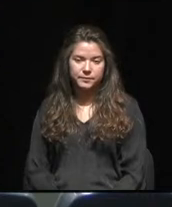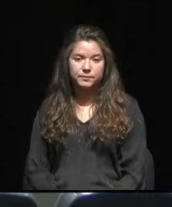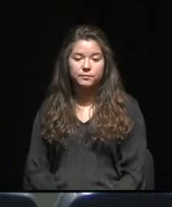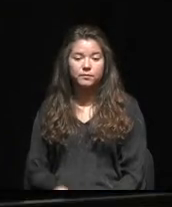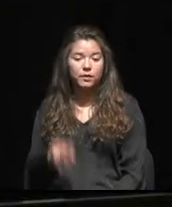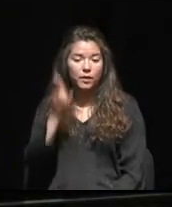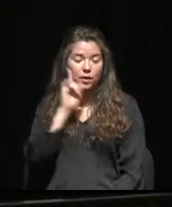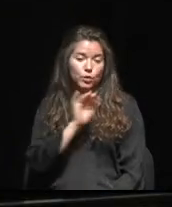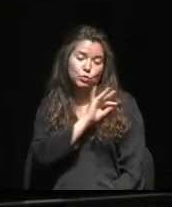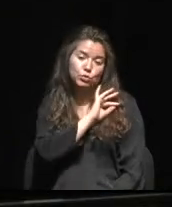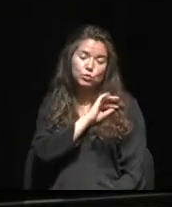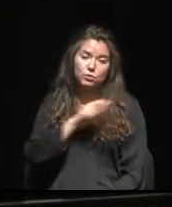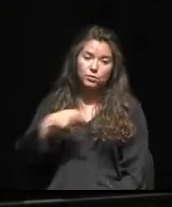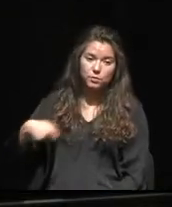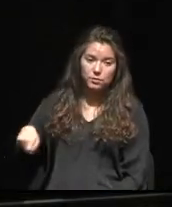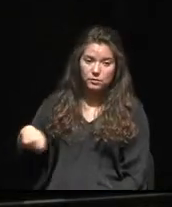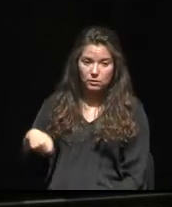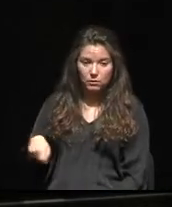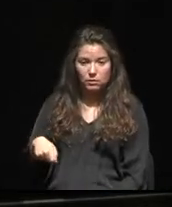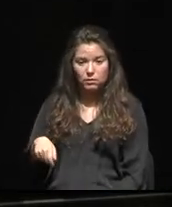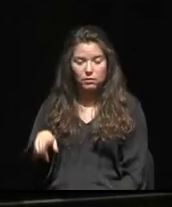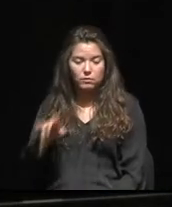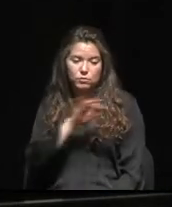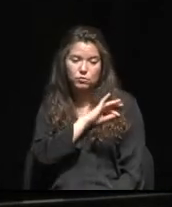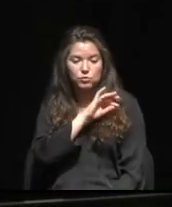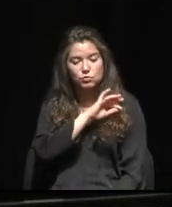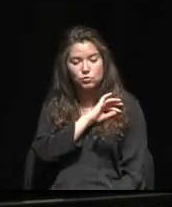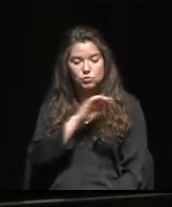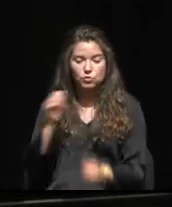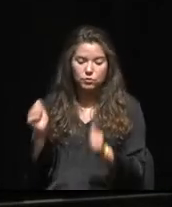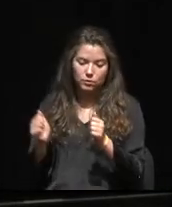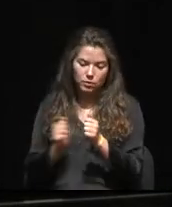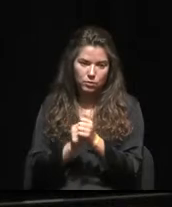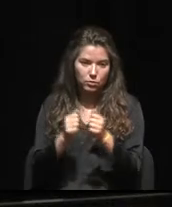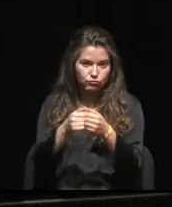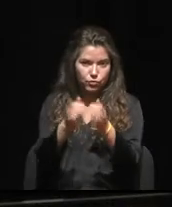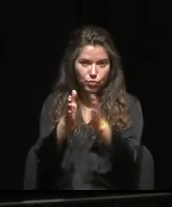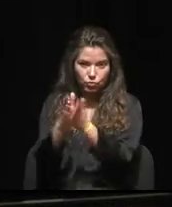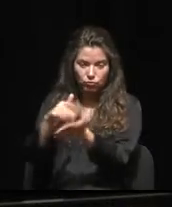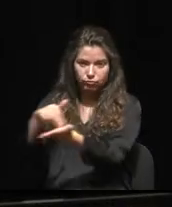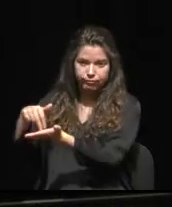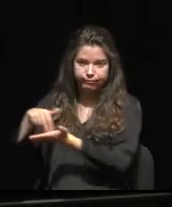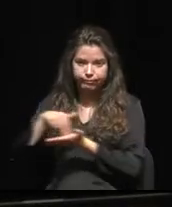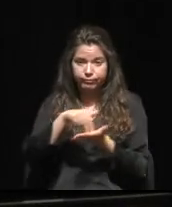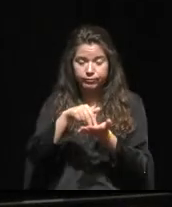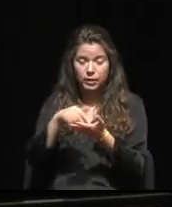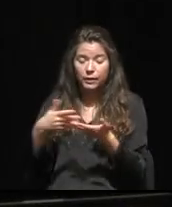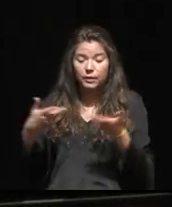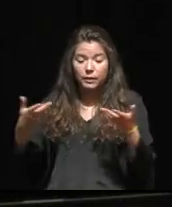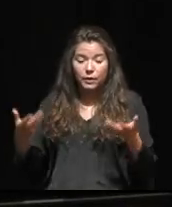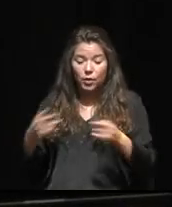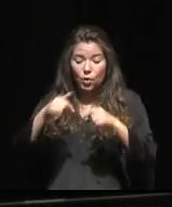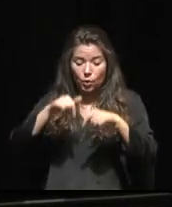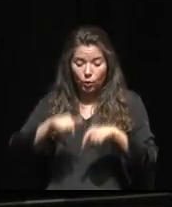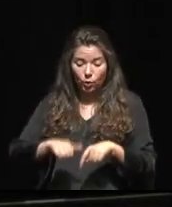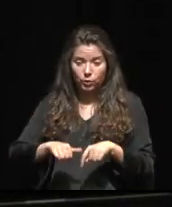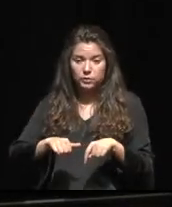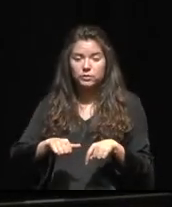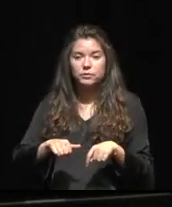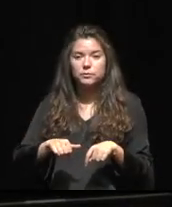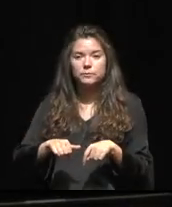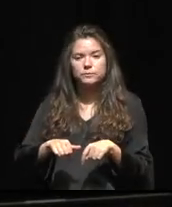senora Presidente senhores vereadores caros Todos estamos hoje perante